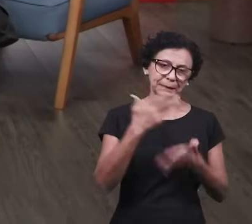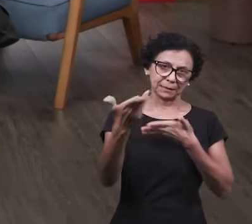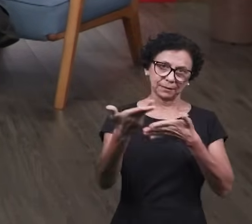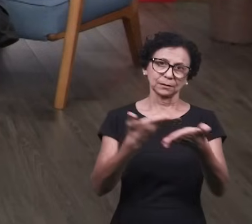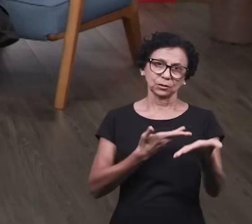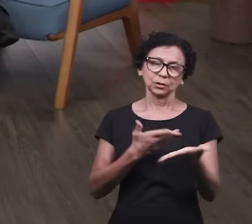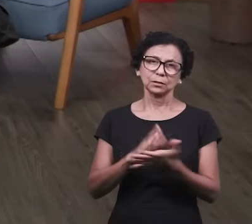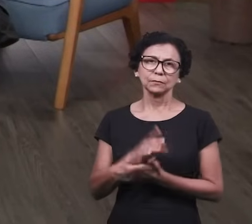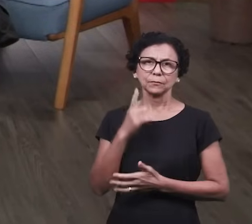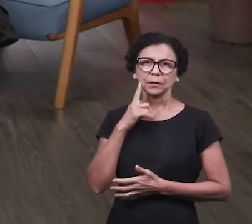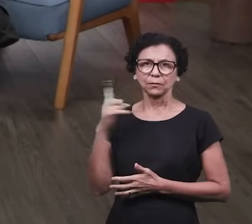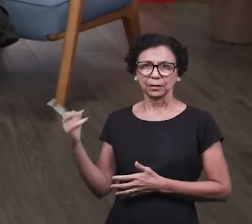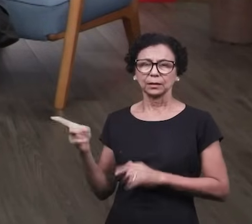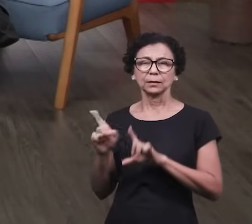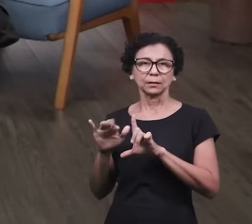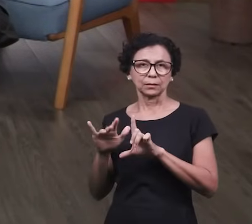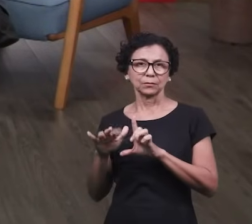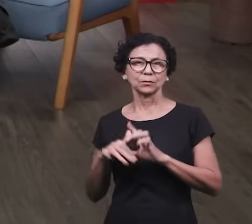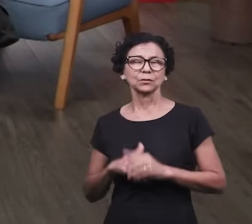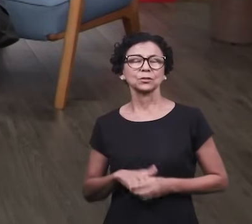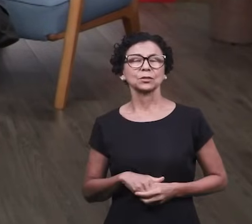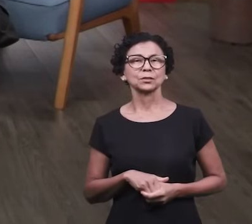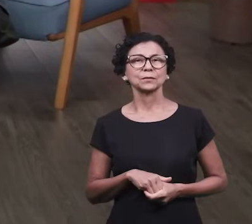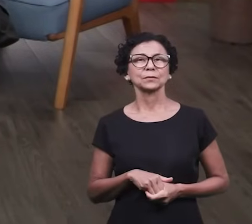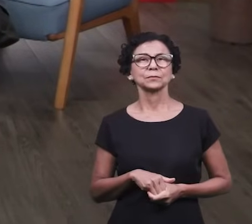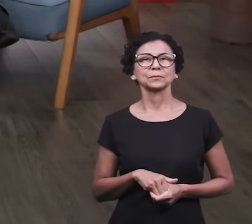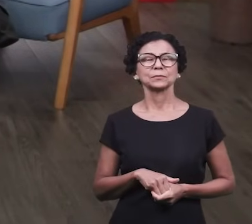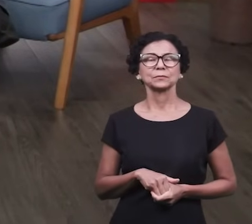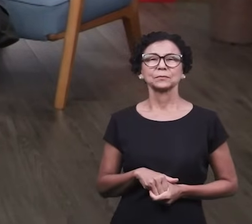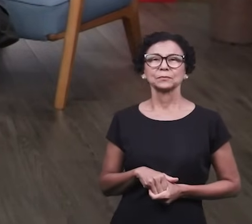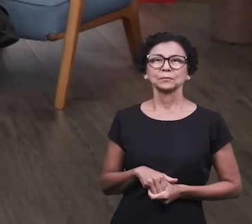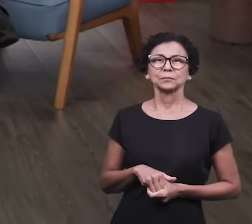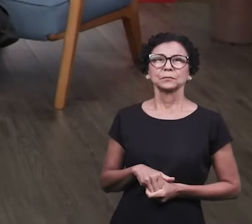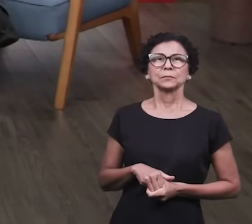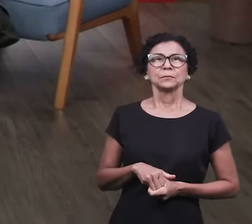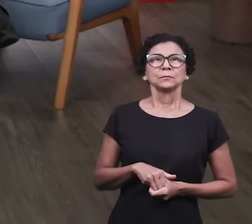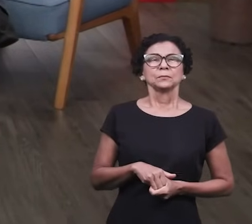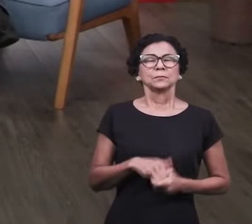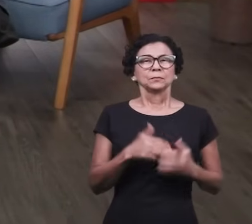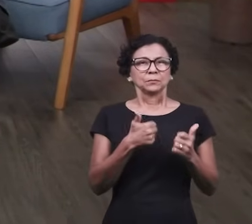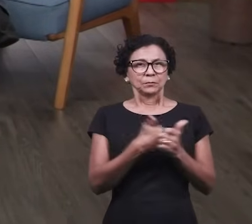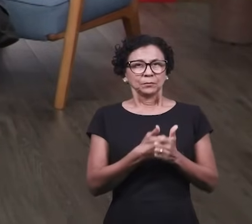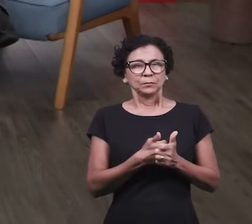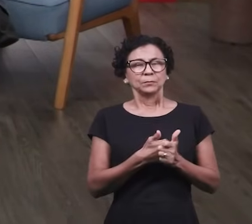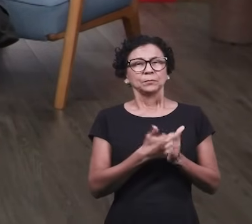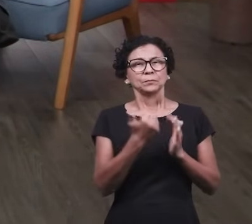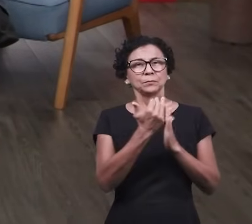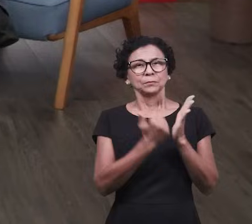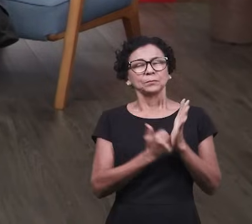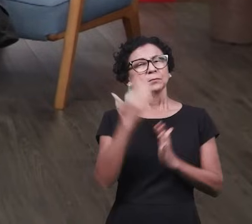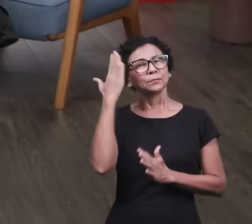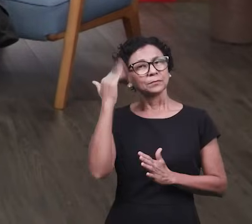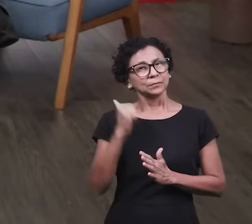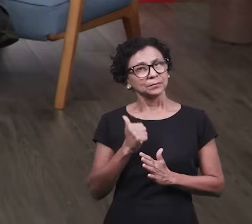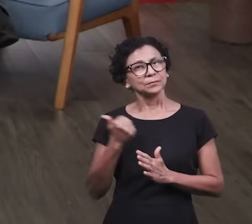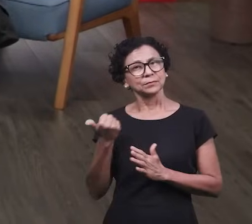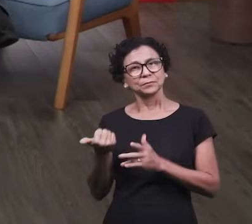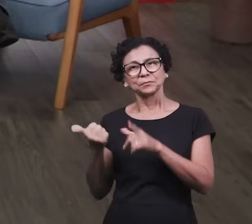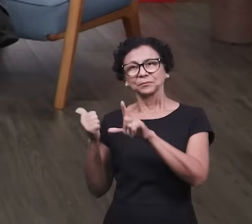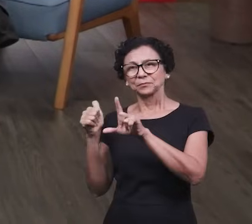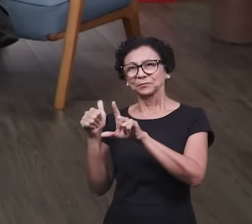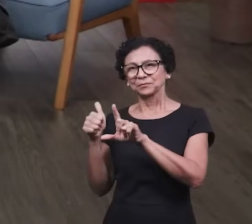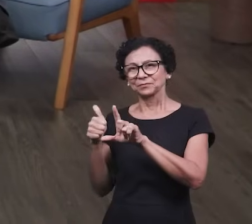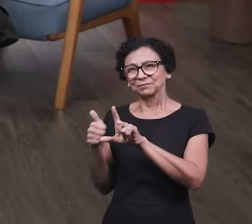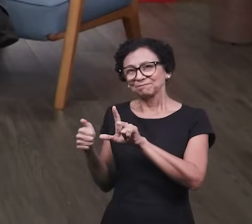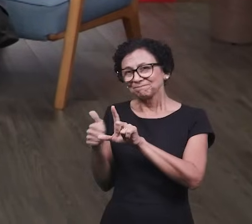as participações, está aparecendo aí na tela um QR Code, você que já assiste ao programa já sabe, aponta a câmera do seu celular para ele, você vai